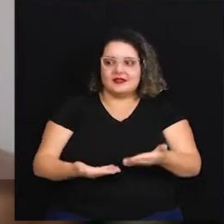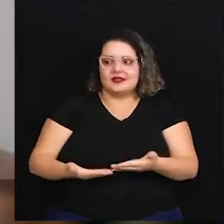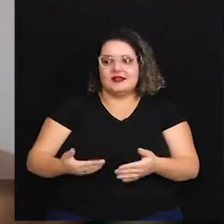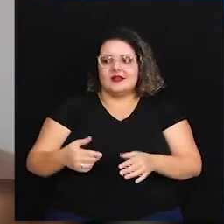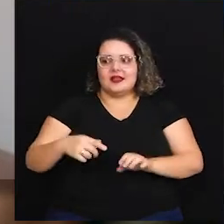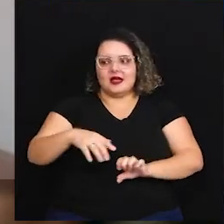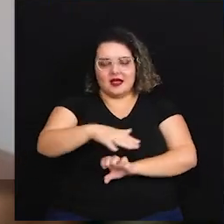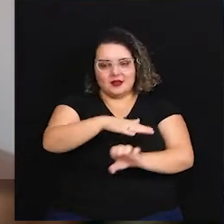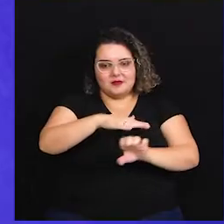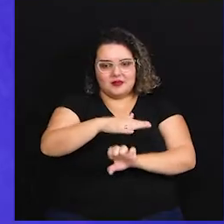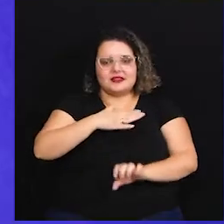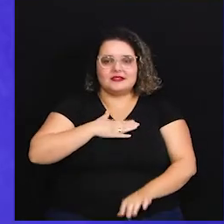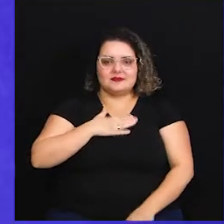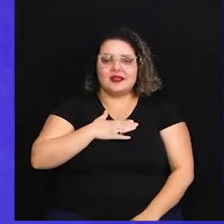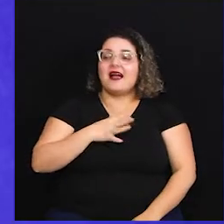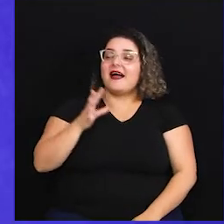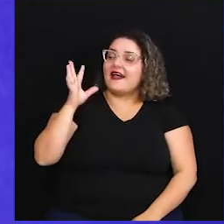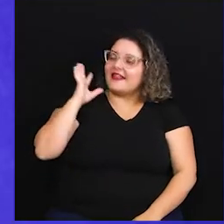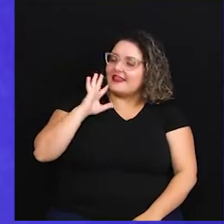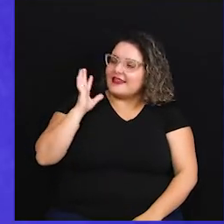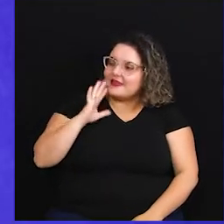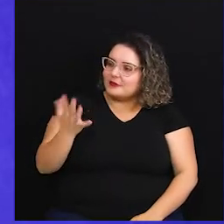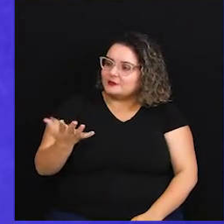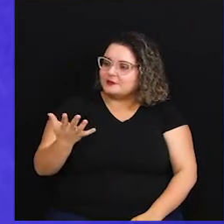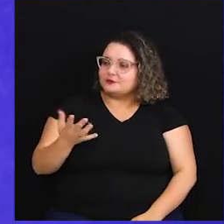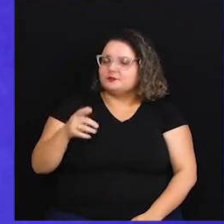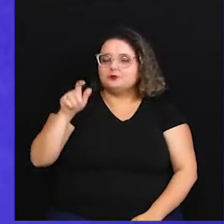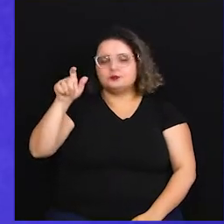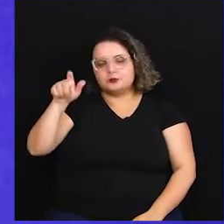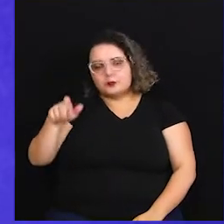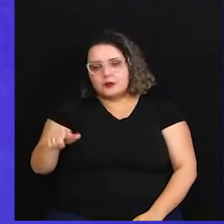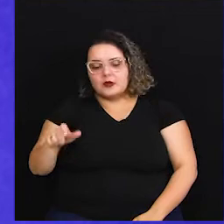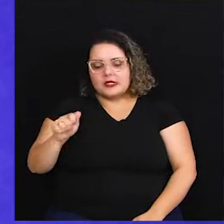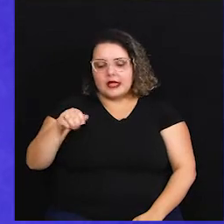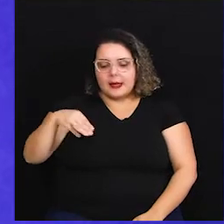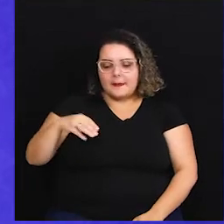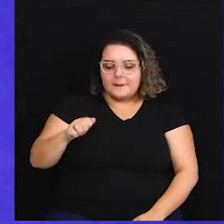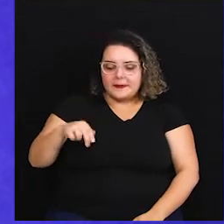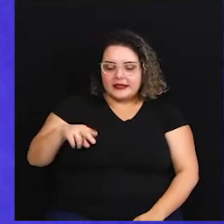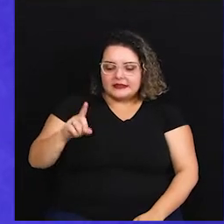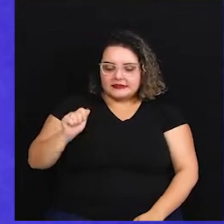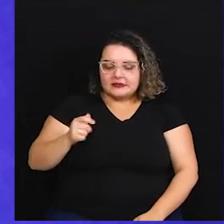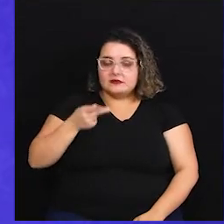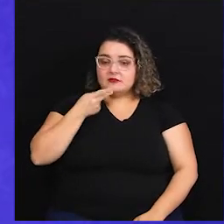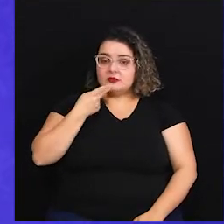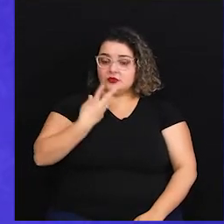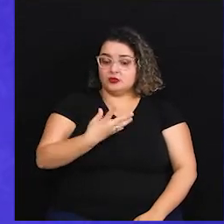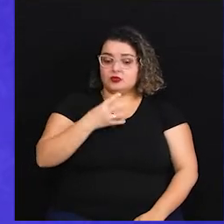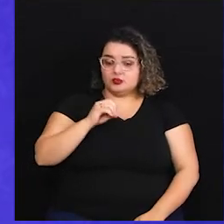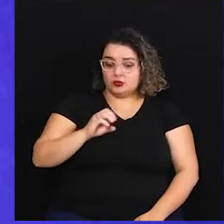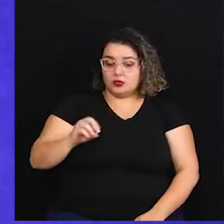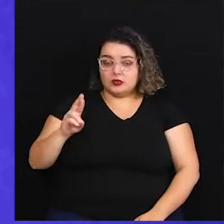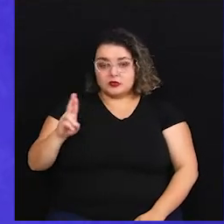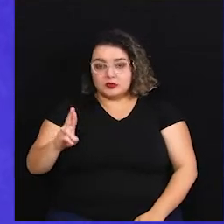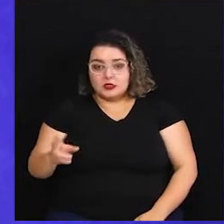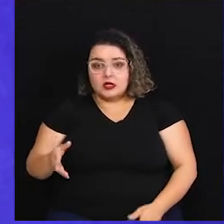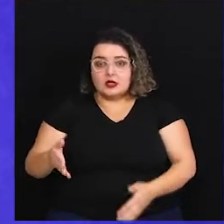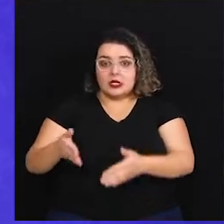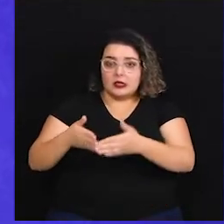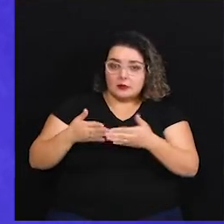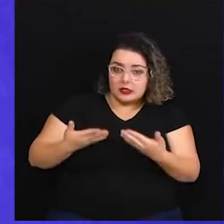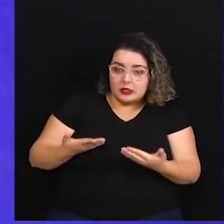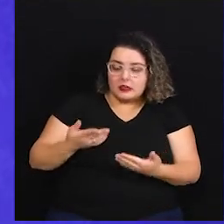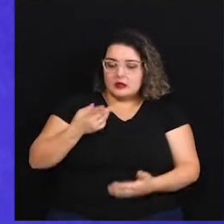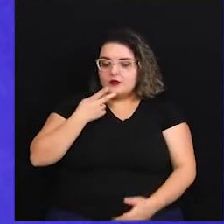é somente minha. Ah, muito legal. Você, Amanda, contou dos R$ 400 emprestados e falou